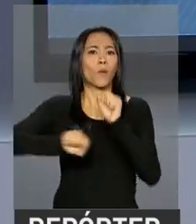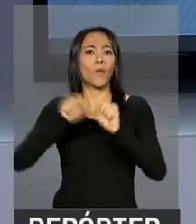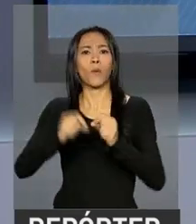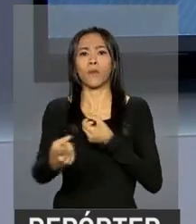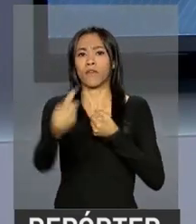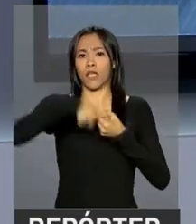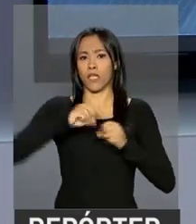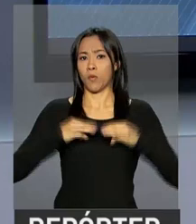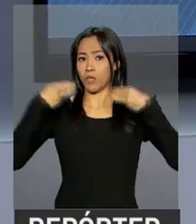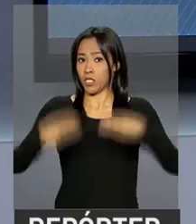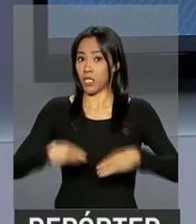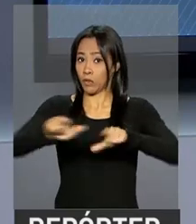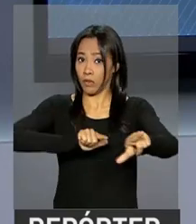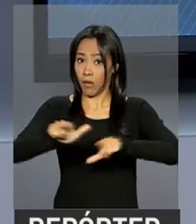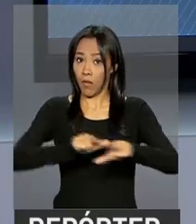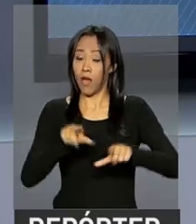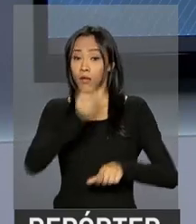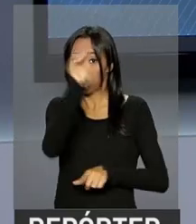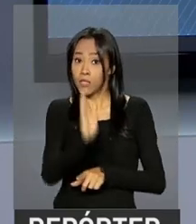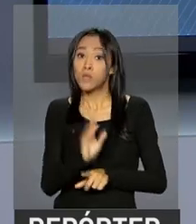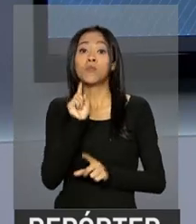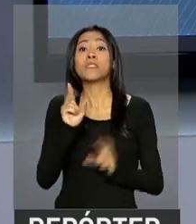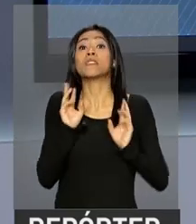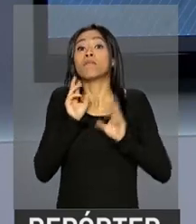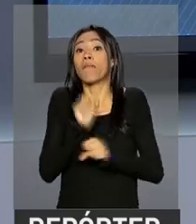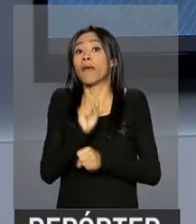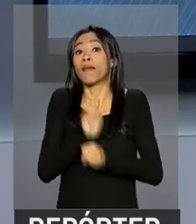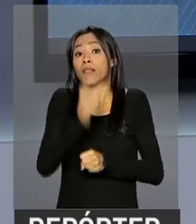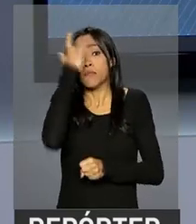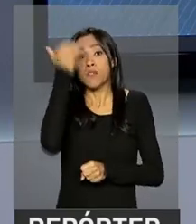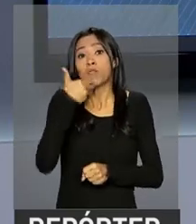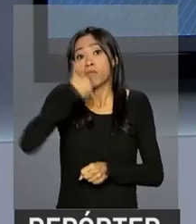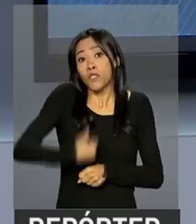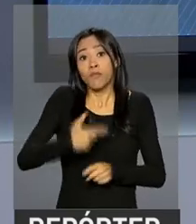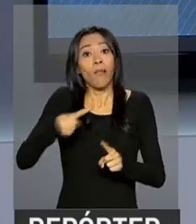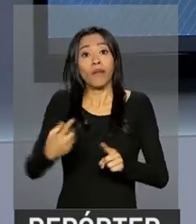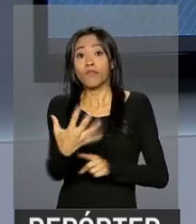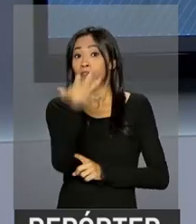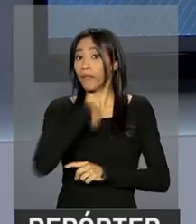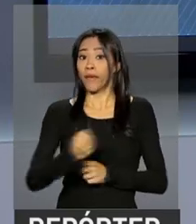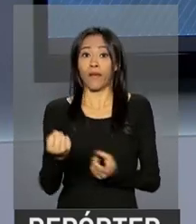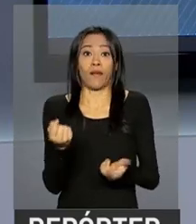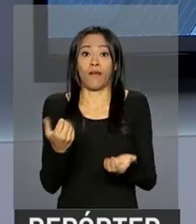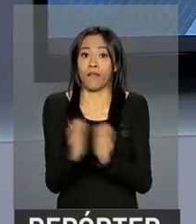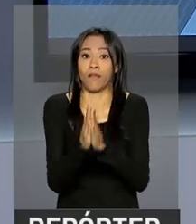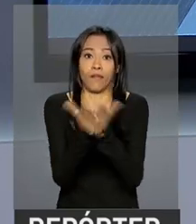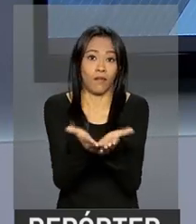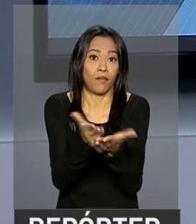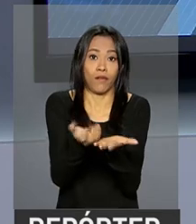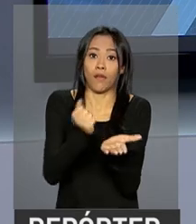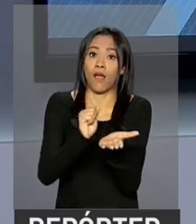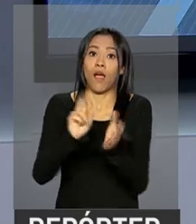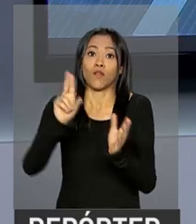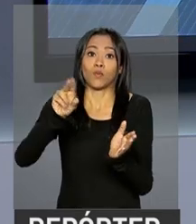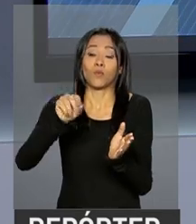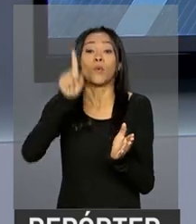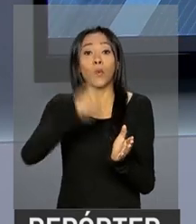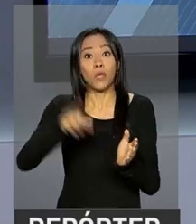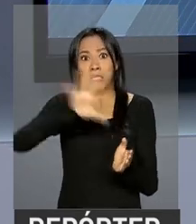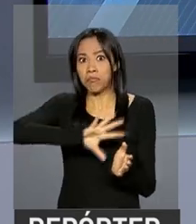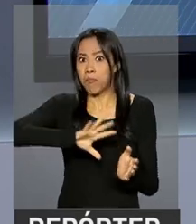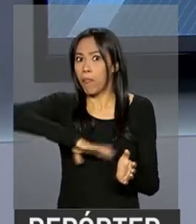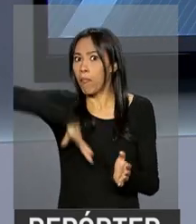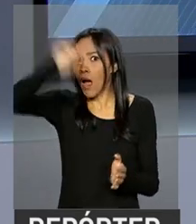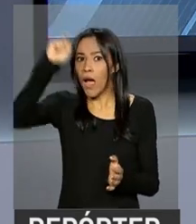Ministério do Trabalho em todo o país À Espera De quem solicitou mas não foi buscar o documento o recordista é o Rio Grande do Sul